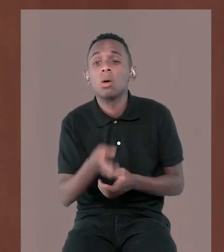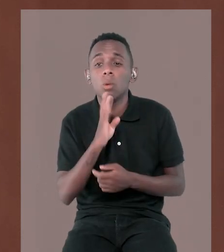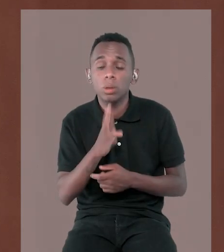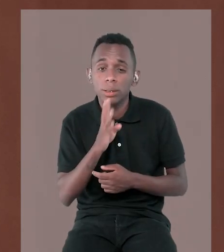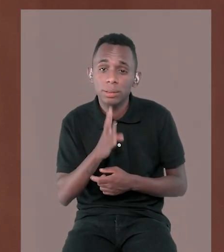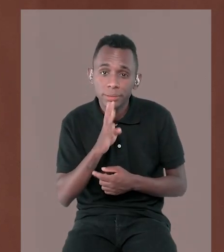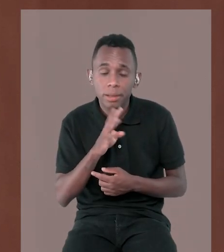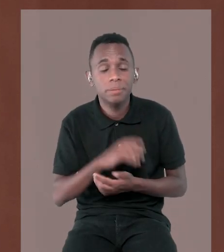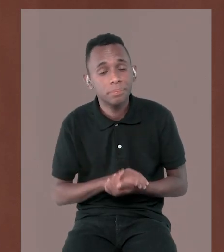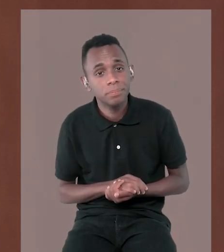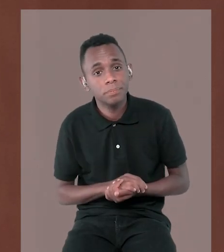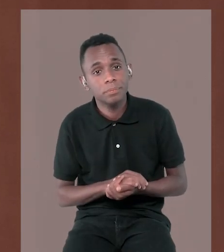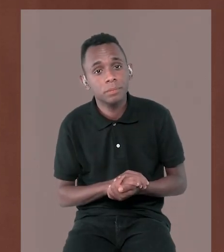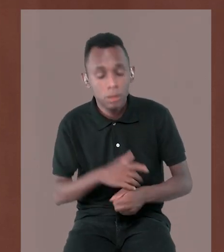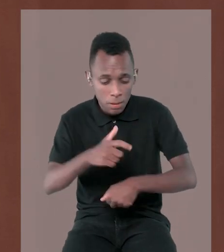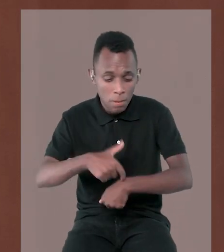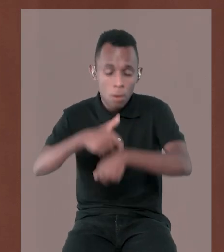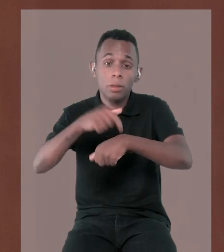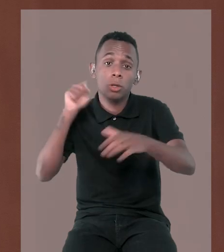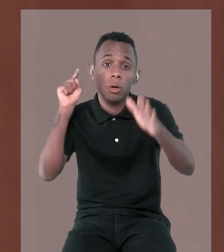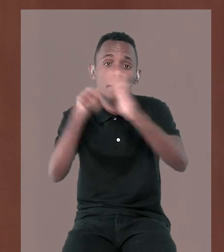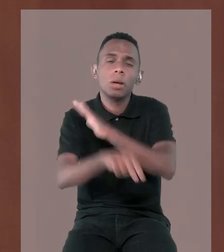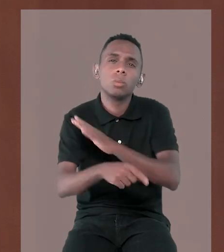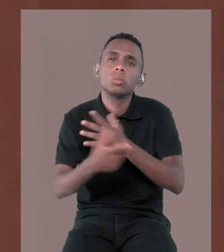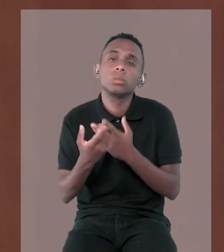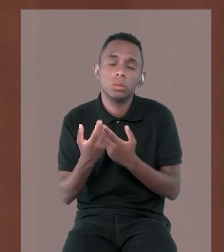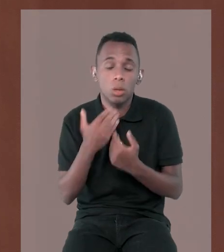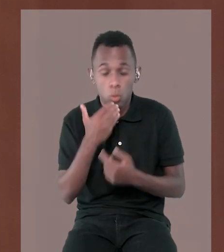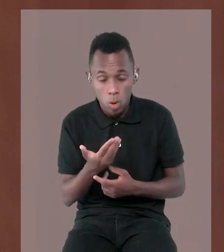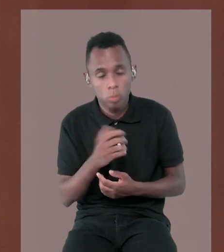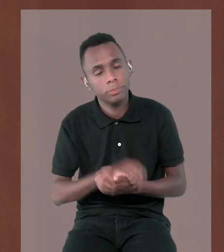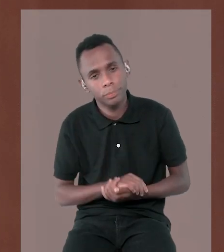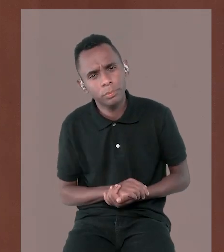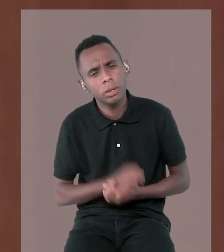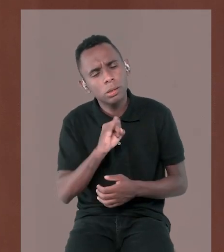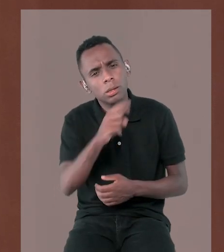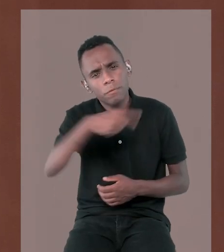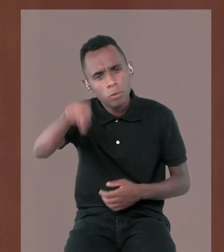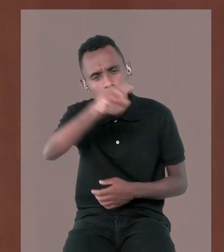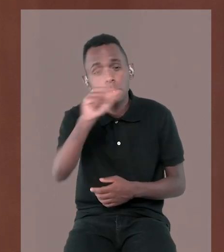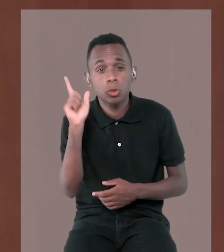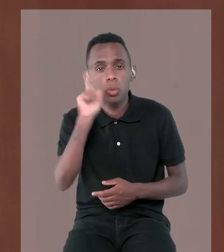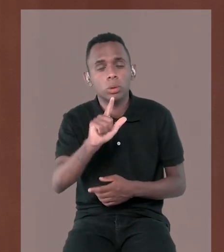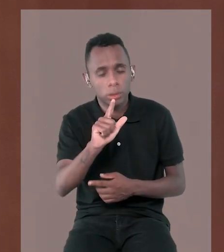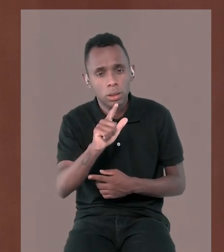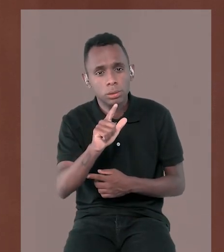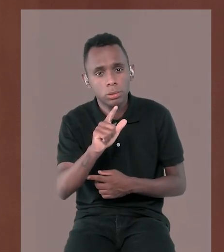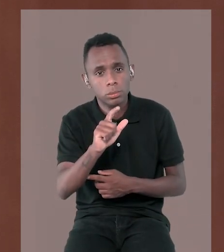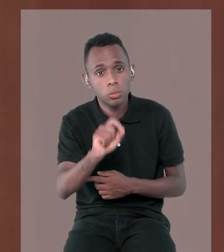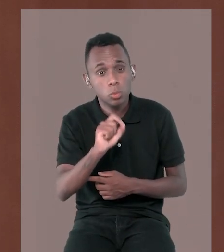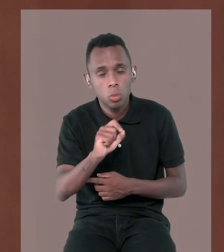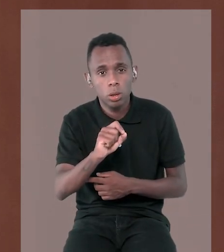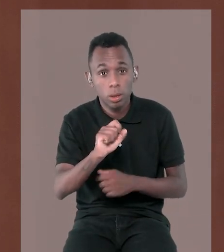conhecer. E, neste momento, a pergunta que fica para mim é se vocês conseguem